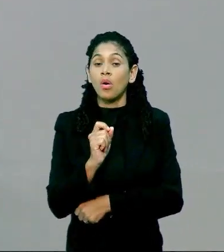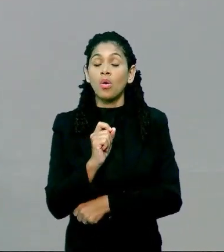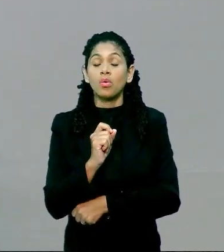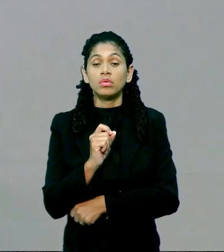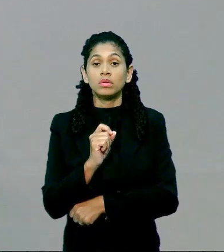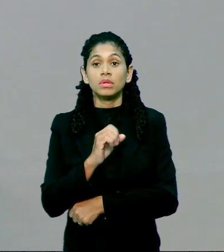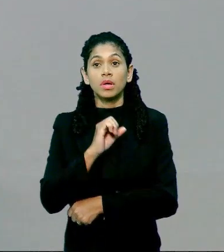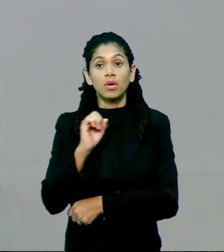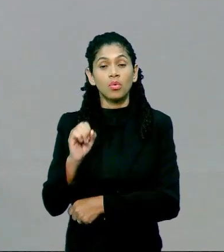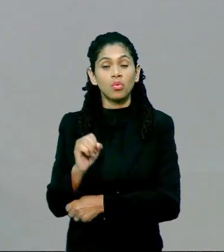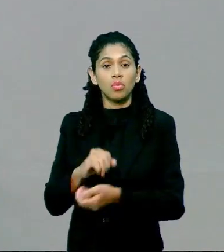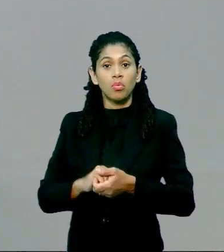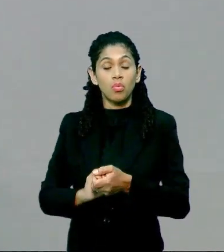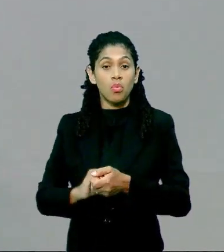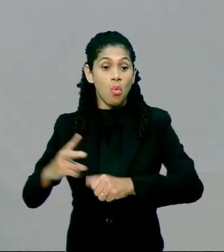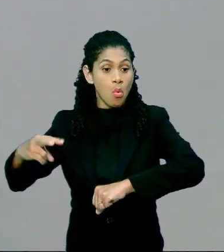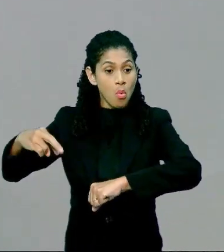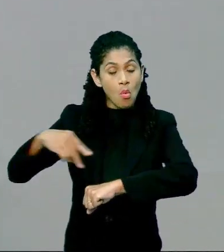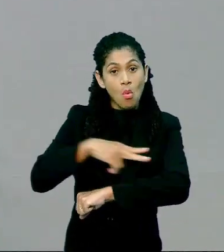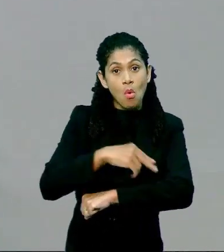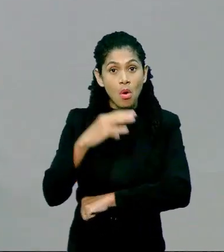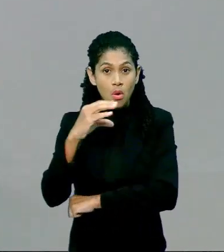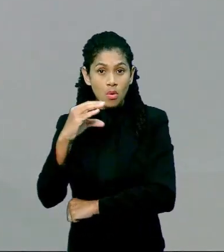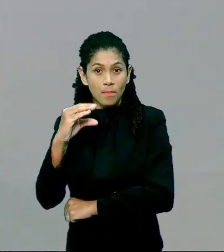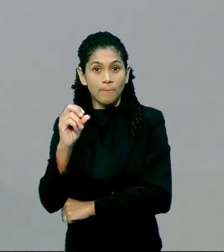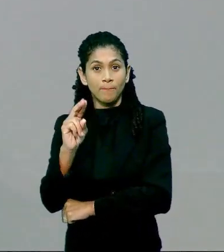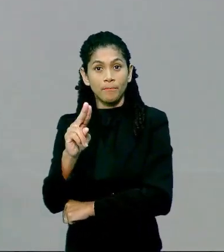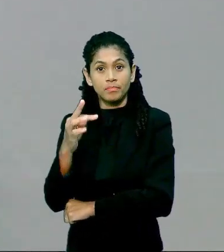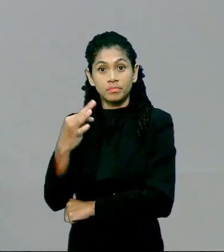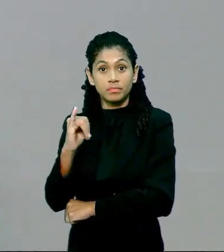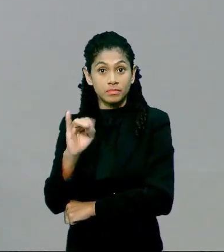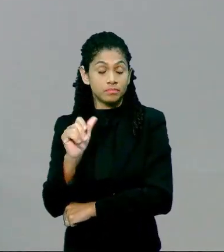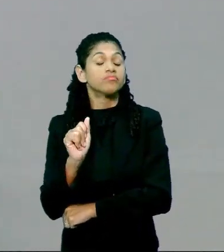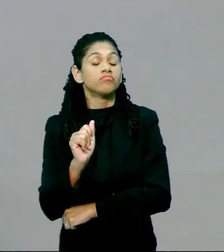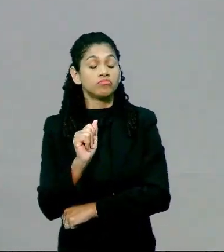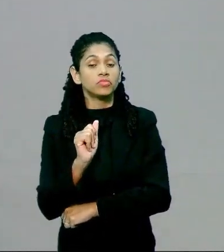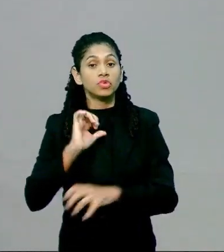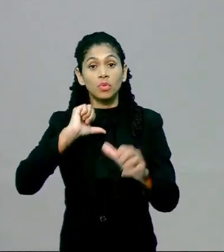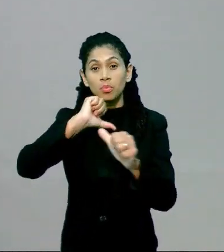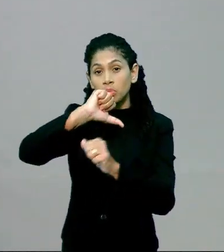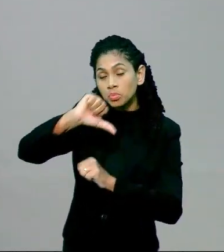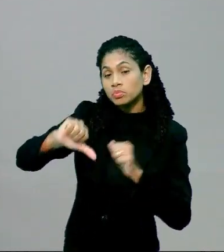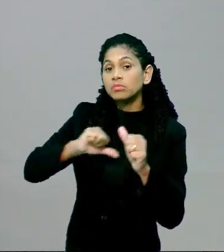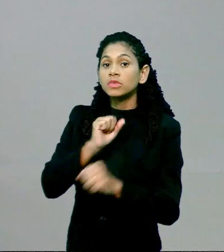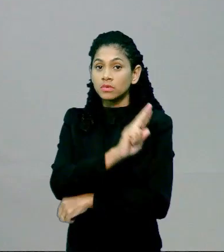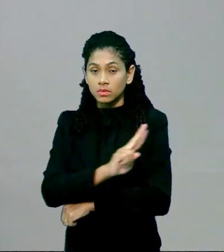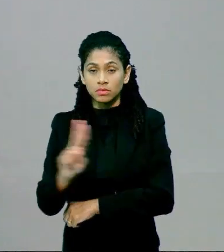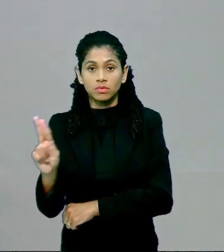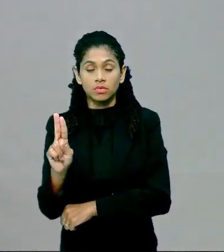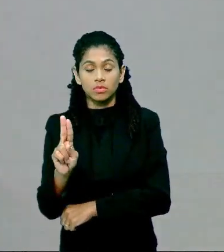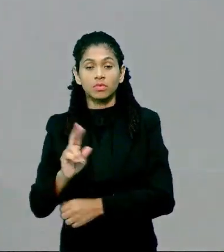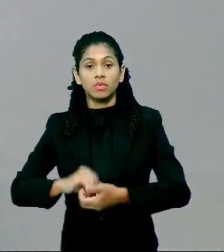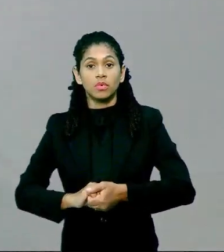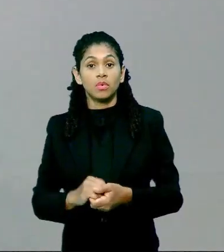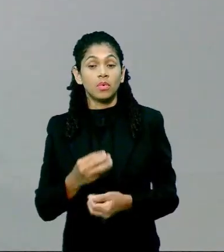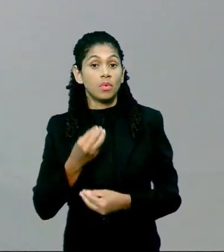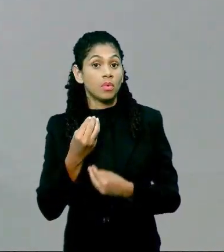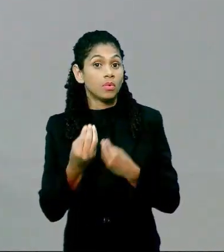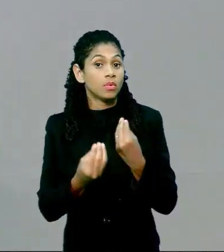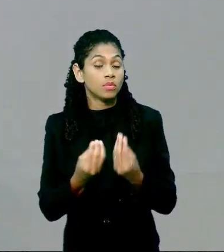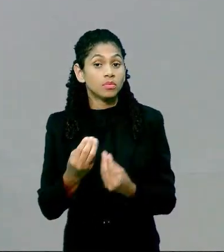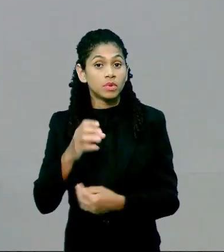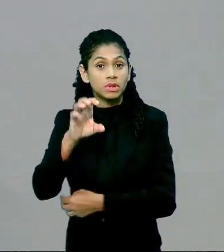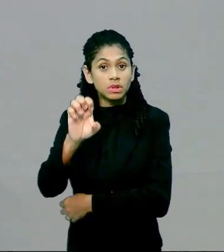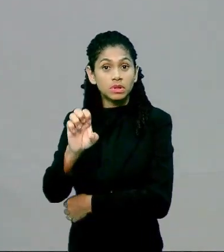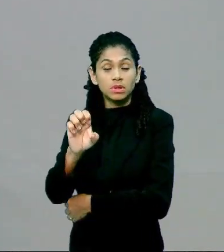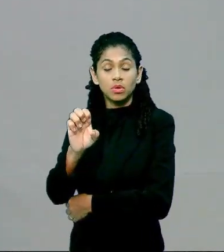acontecendo, vai havendo variações, vão havendo adaptações até mesmo do nome. Por exemplo, esconde-esconde ao contrário, porque quem se esconde